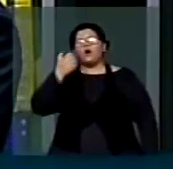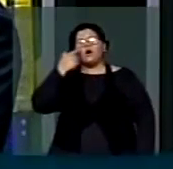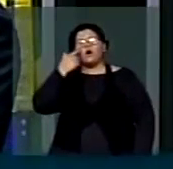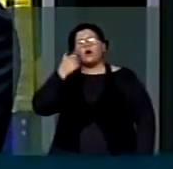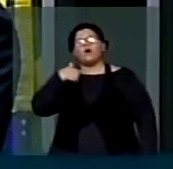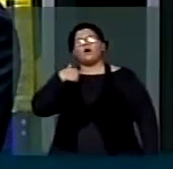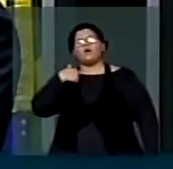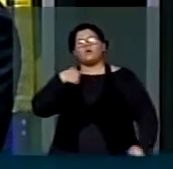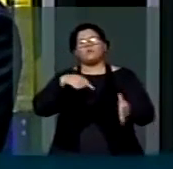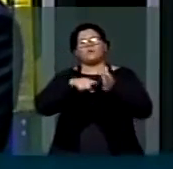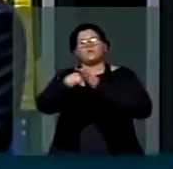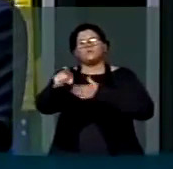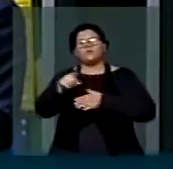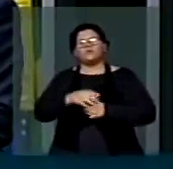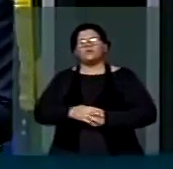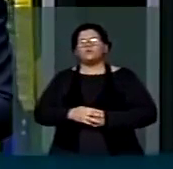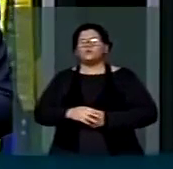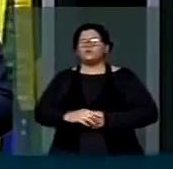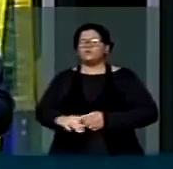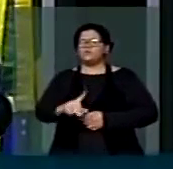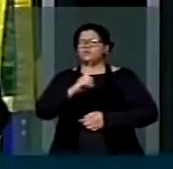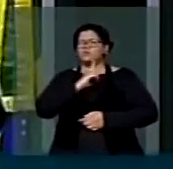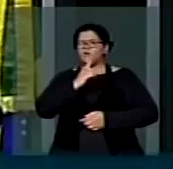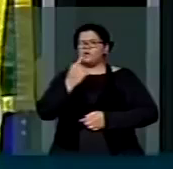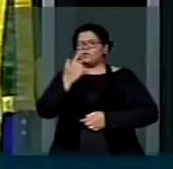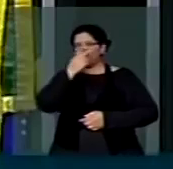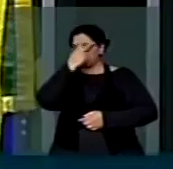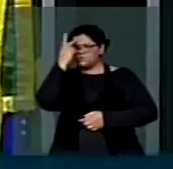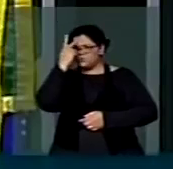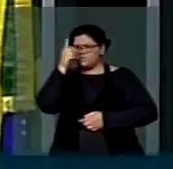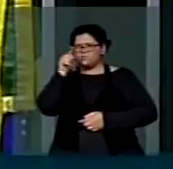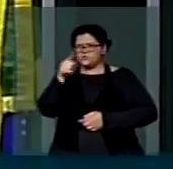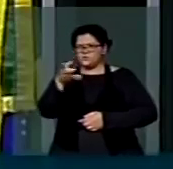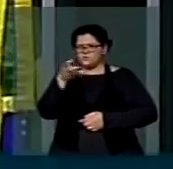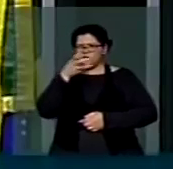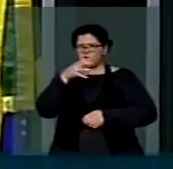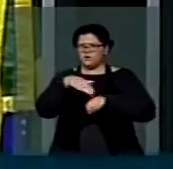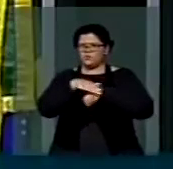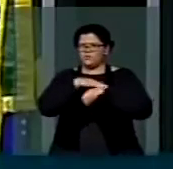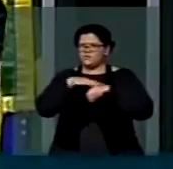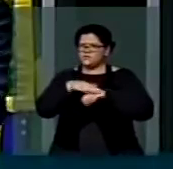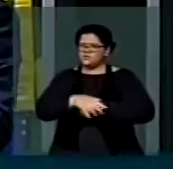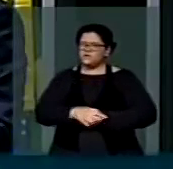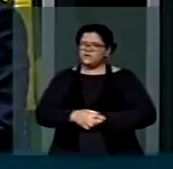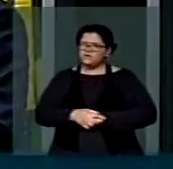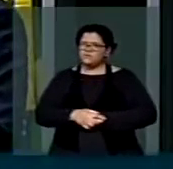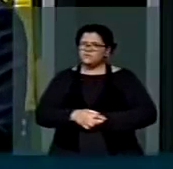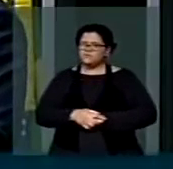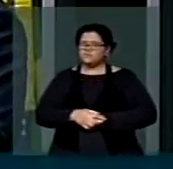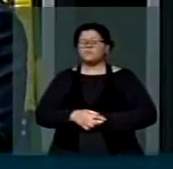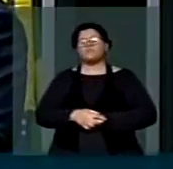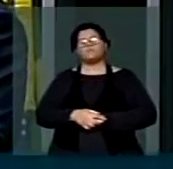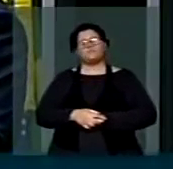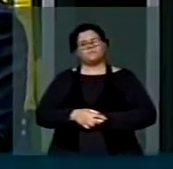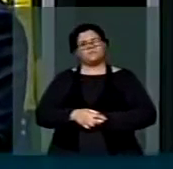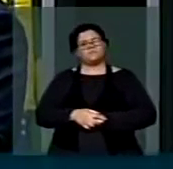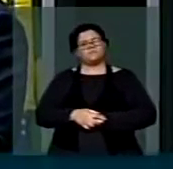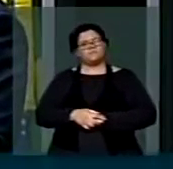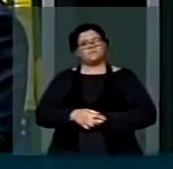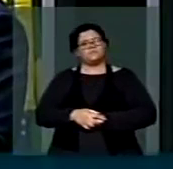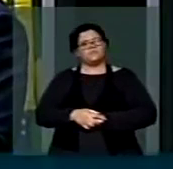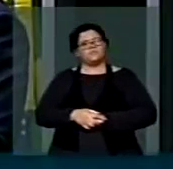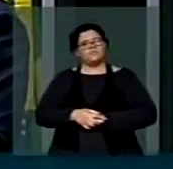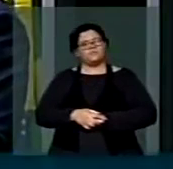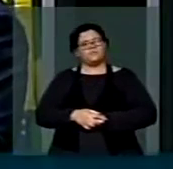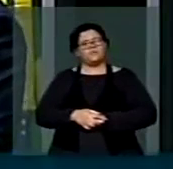há alguém que você gostaria de falar? Por volta das 10 horas da noite,